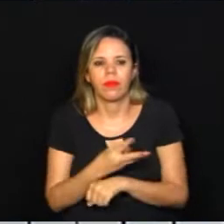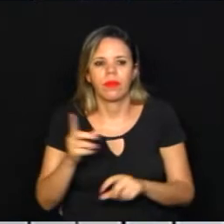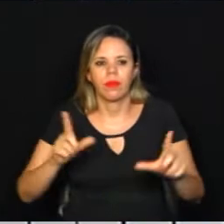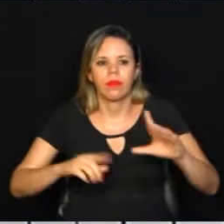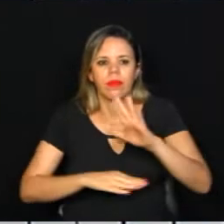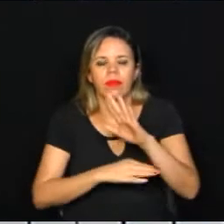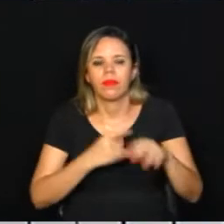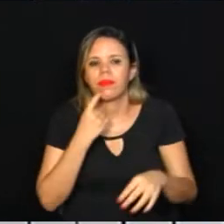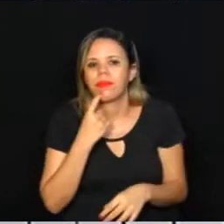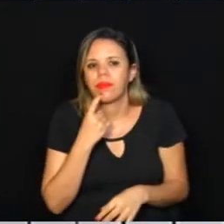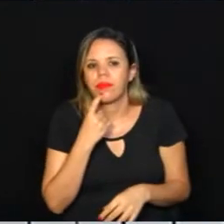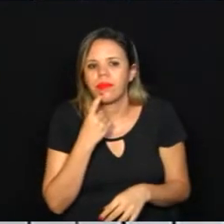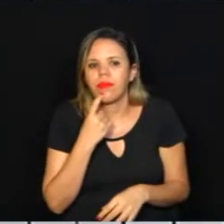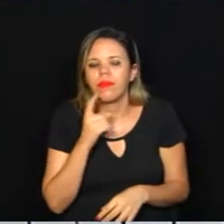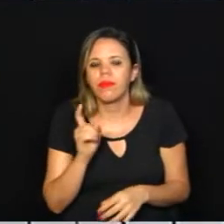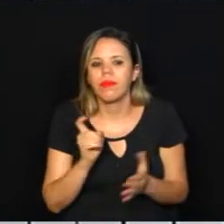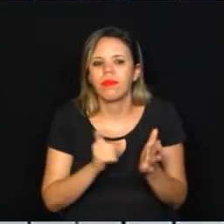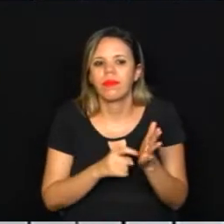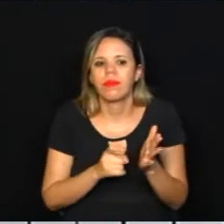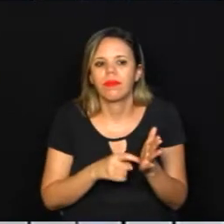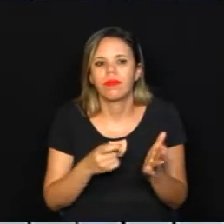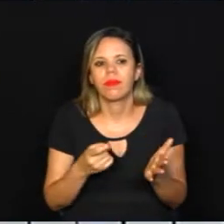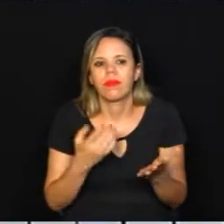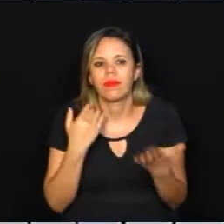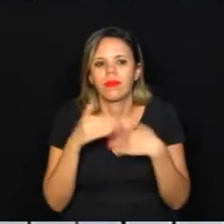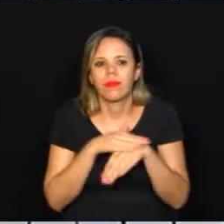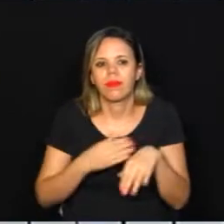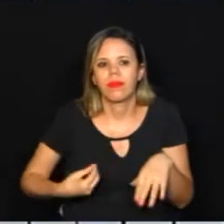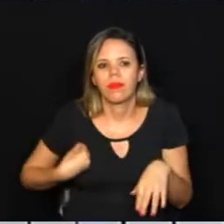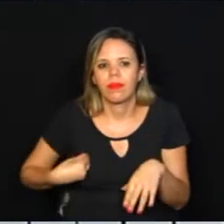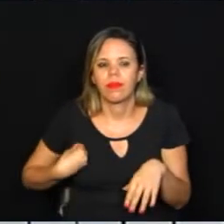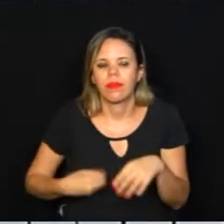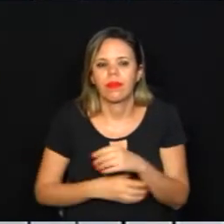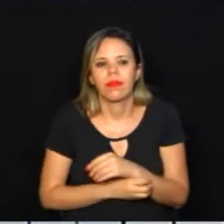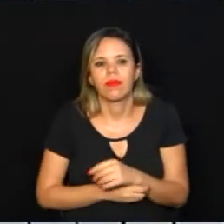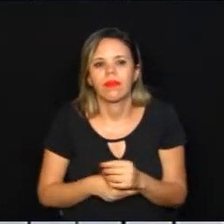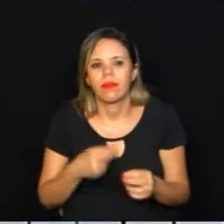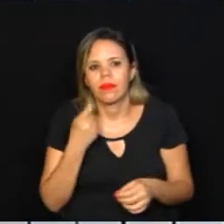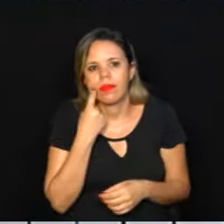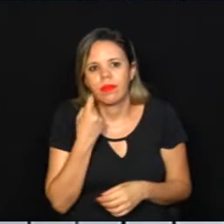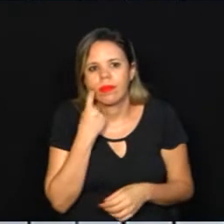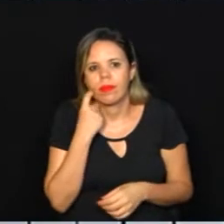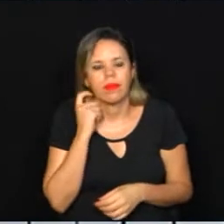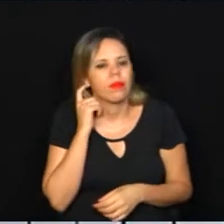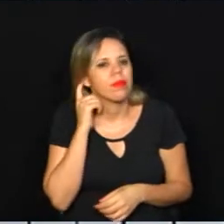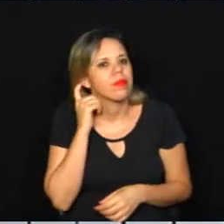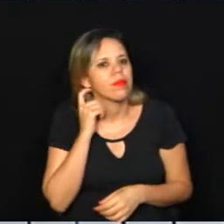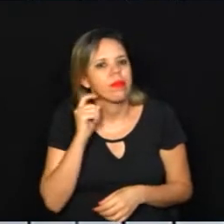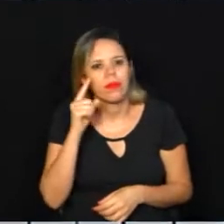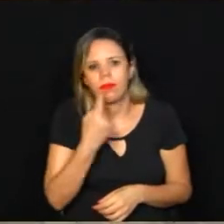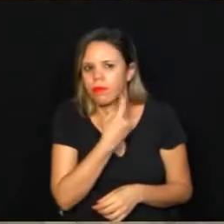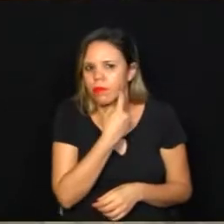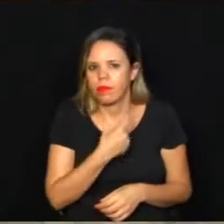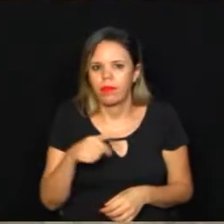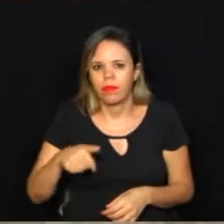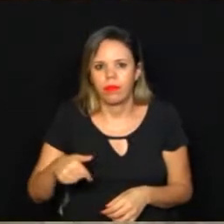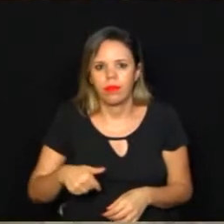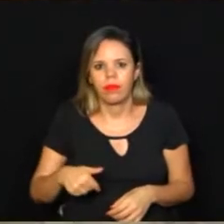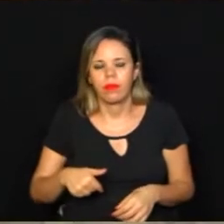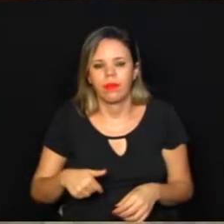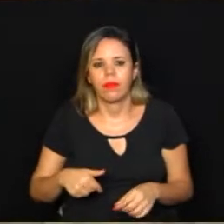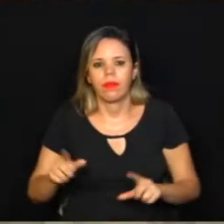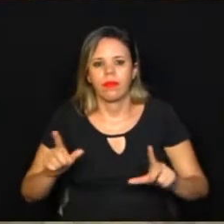Câmara Campinas. Você clica e a gente conversa ao vivo nesta sexta-feira. A Mirna Abreu já está aqui nos